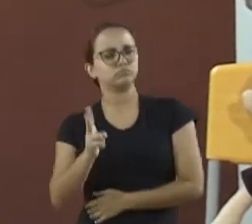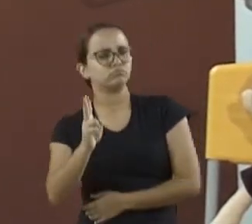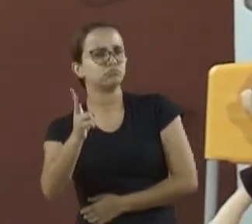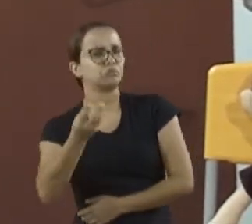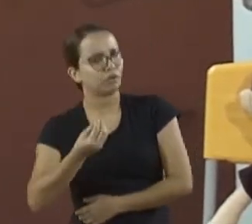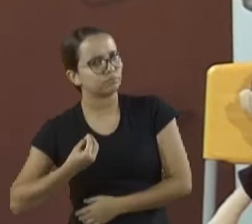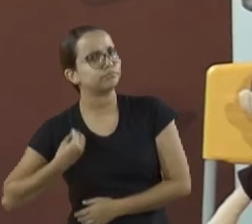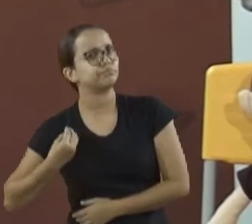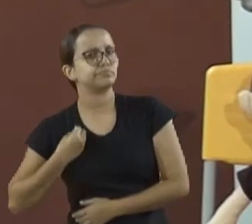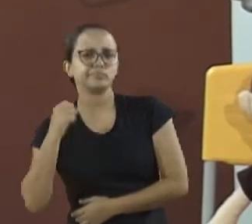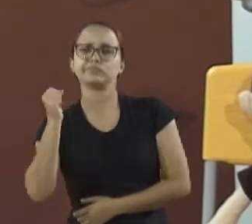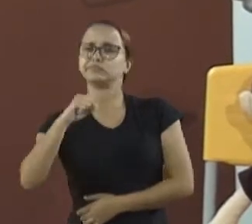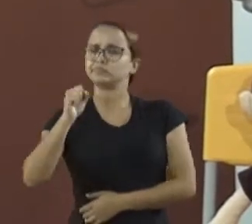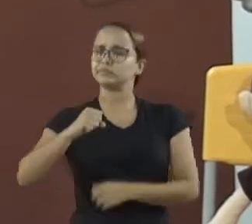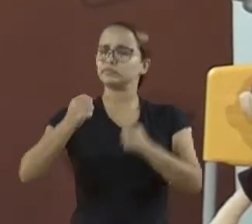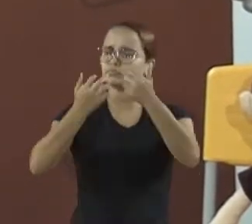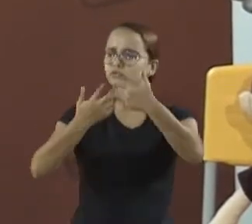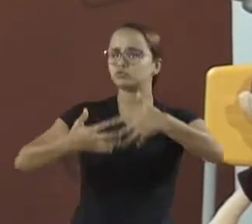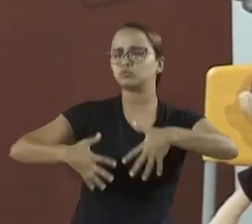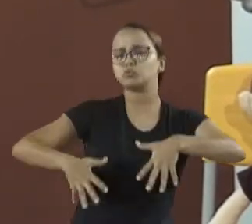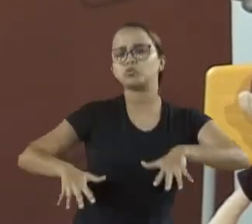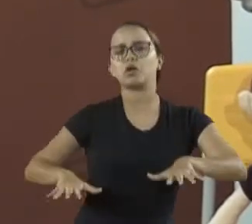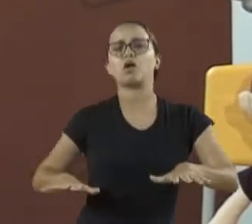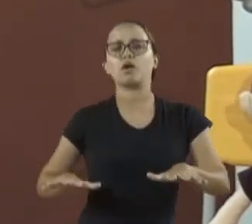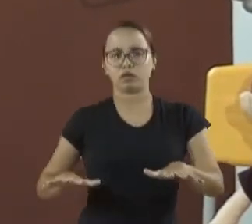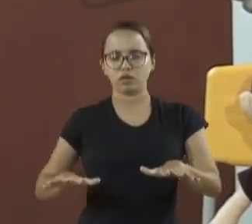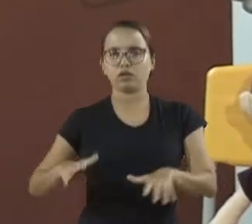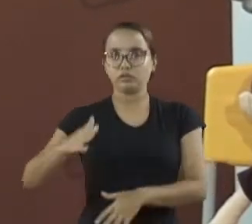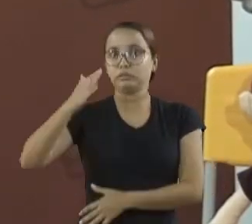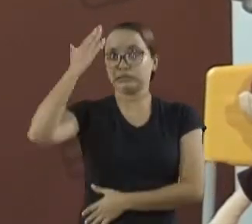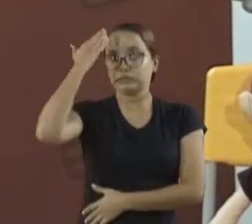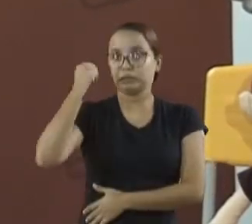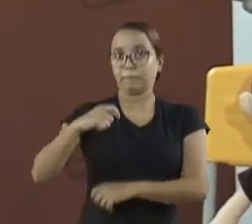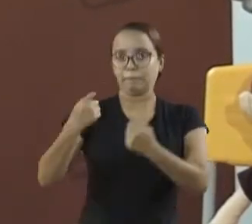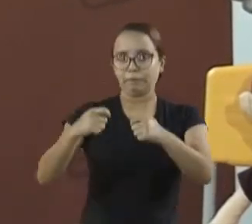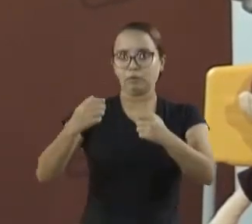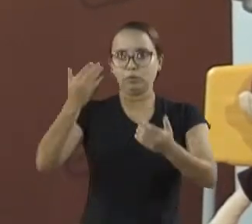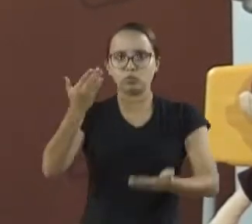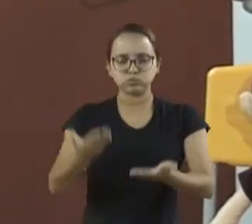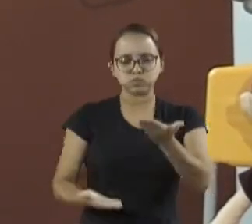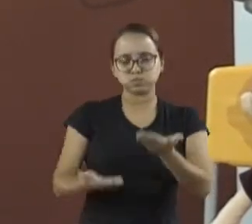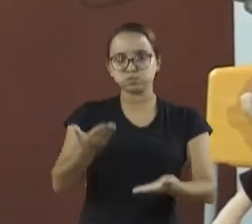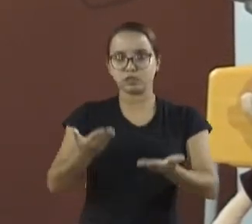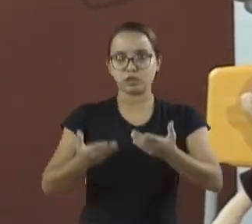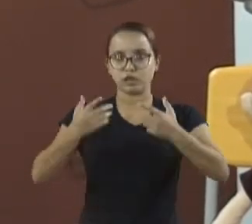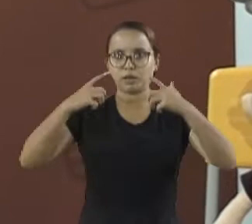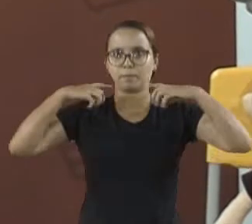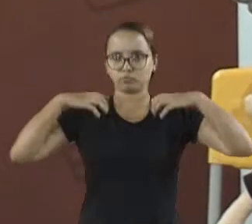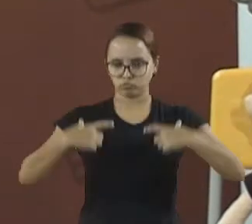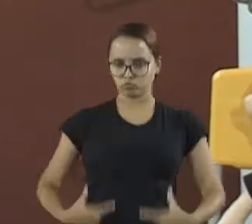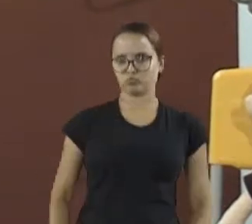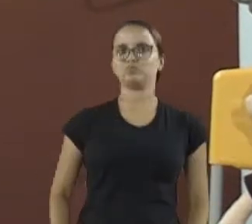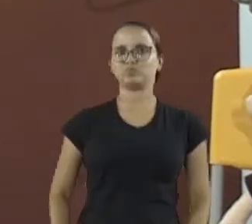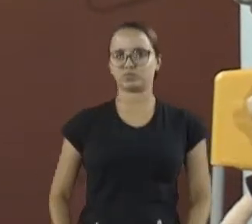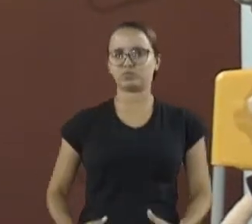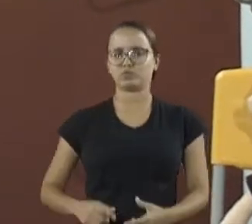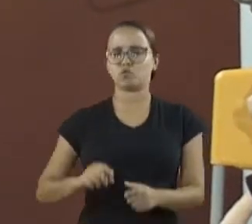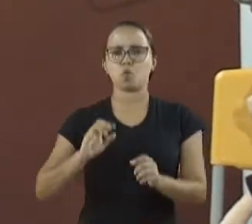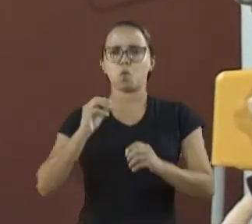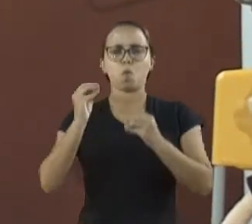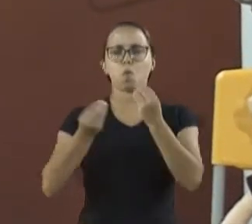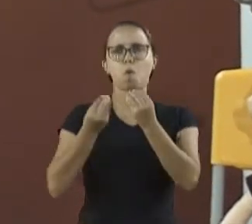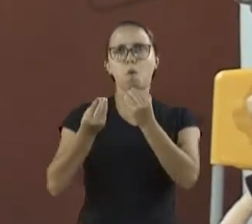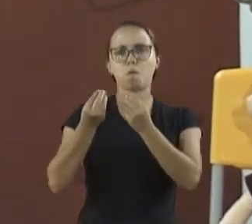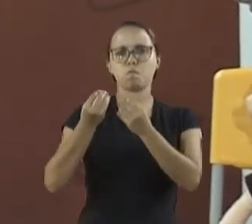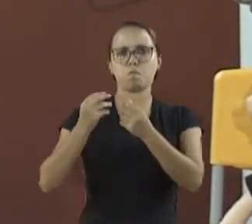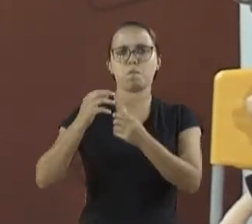mas sempre sabendo qual é o equilíbrio do nosso corpo. O que é que ele pode nos trazer? Quais os sinais e indícios que